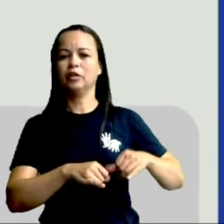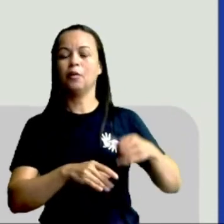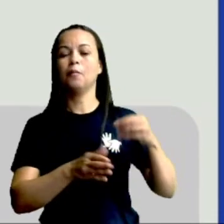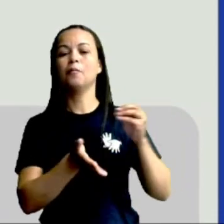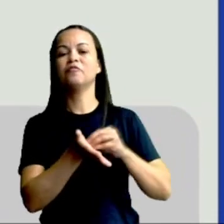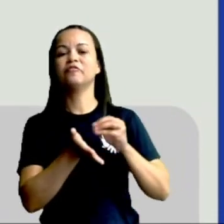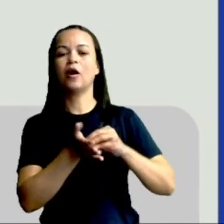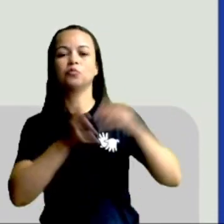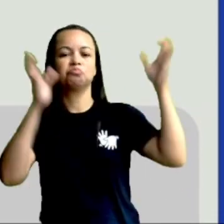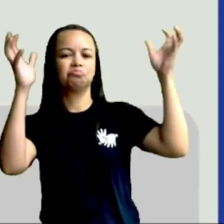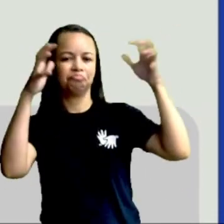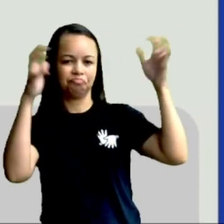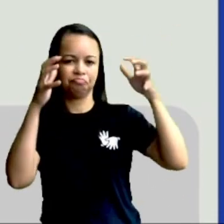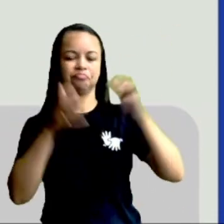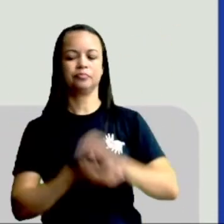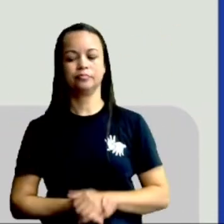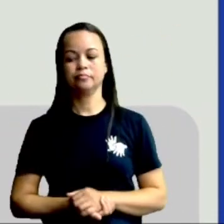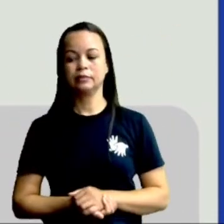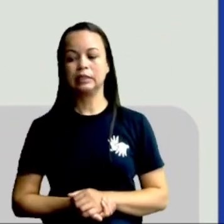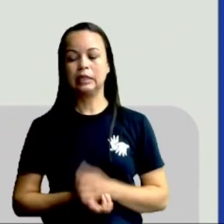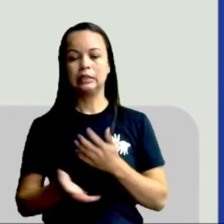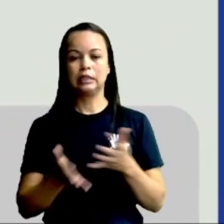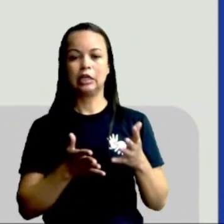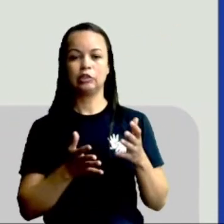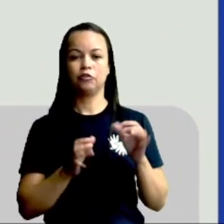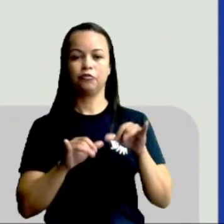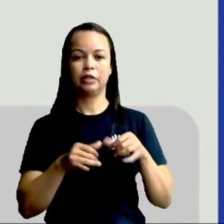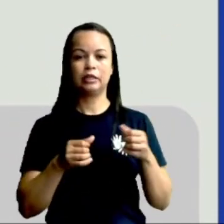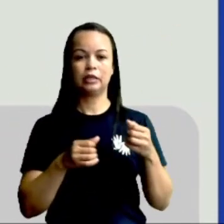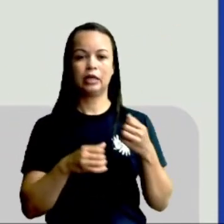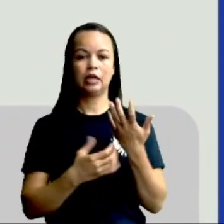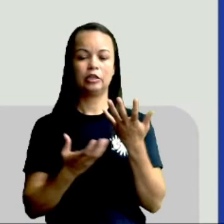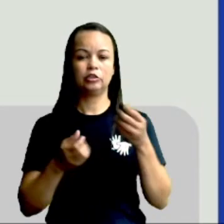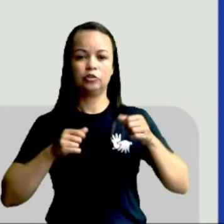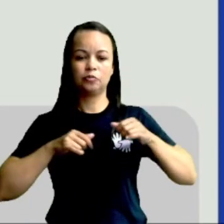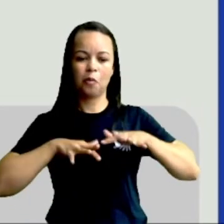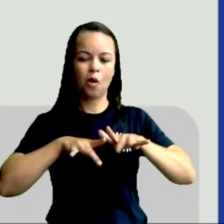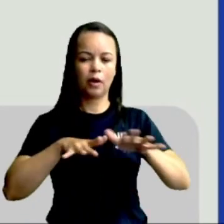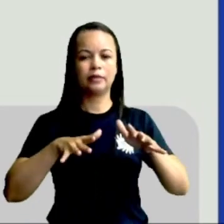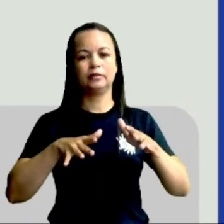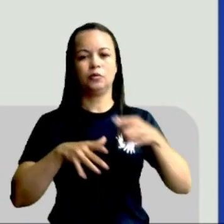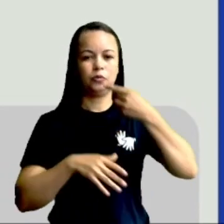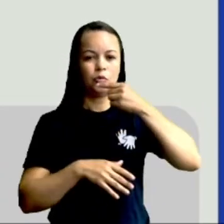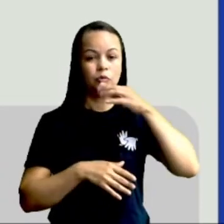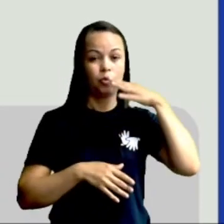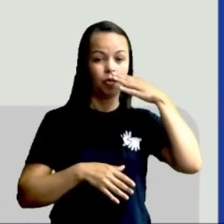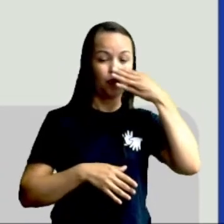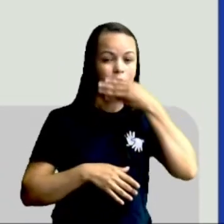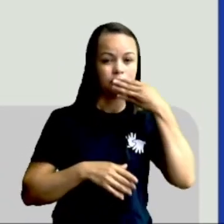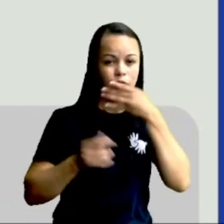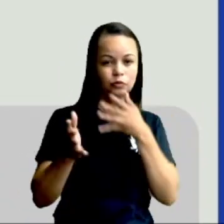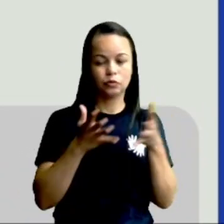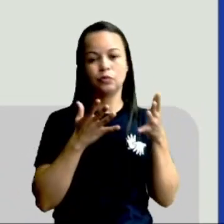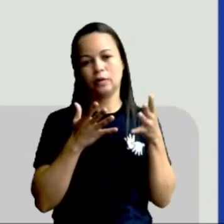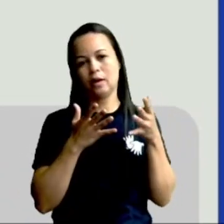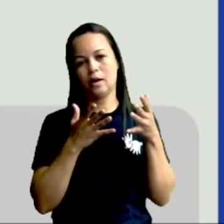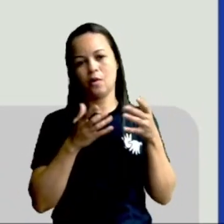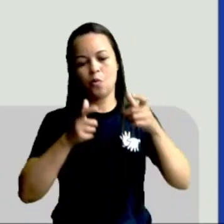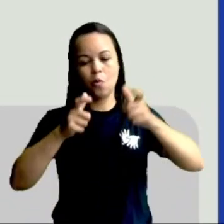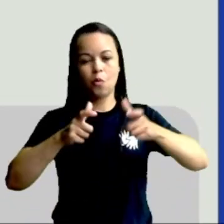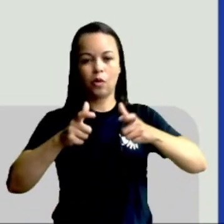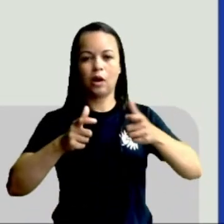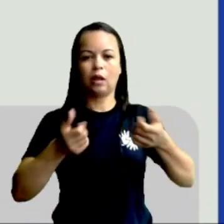chuva, desde o fim da rentabilidade da exploração do açúcar na zona da mata, a região entrou em